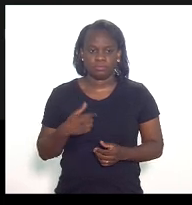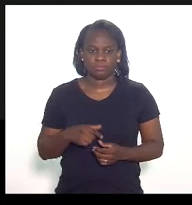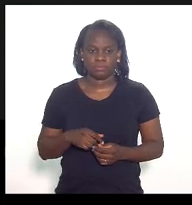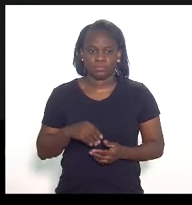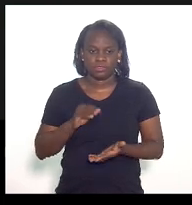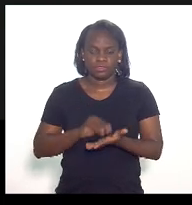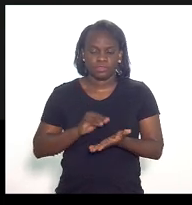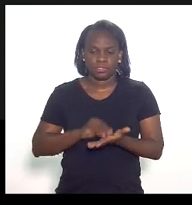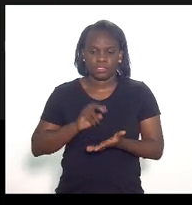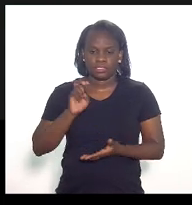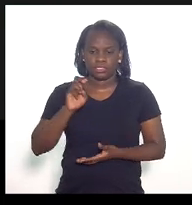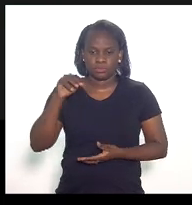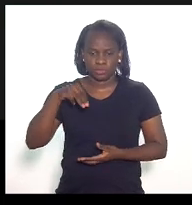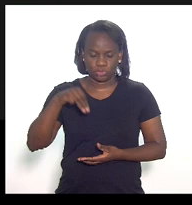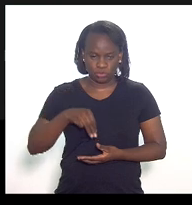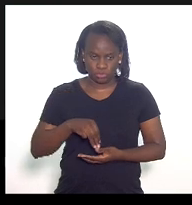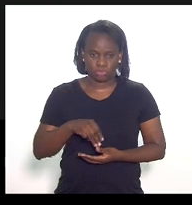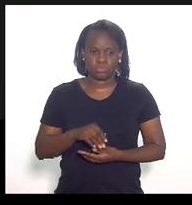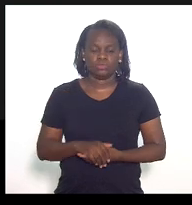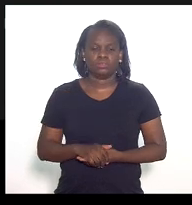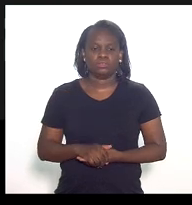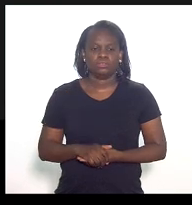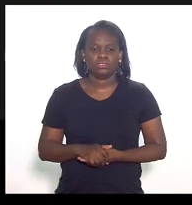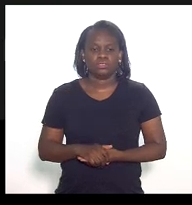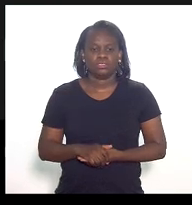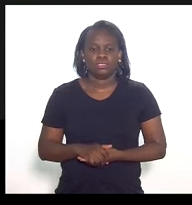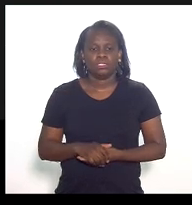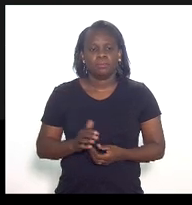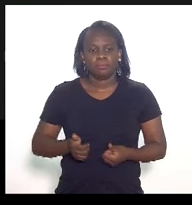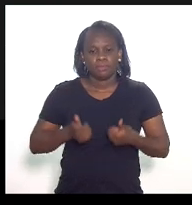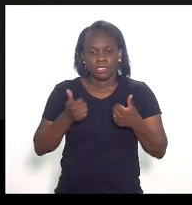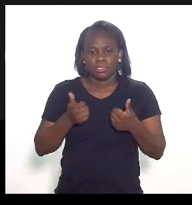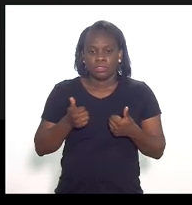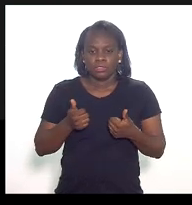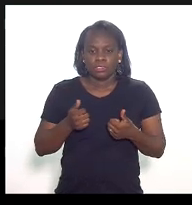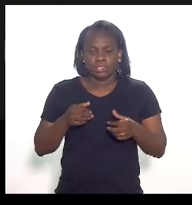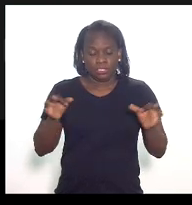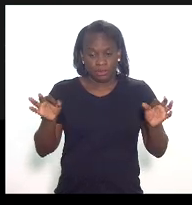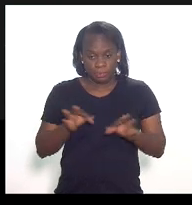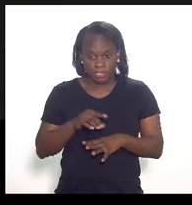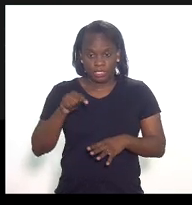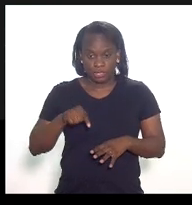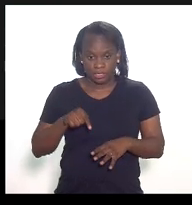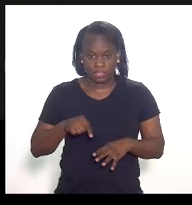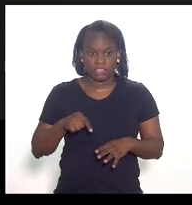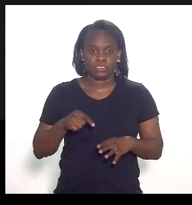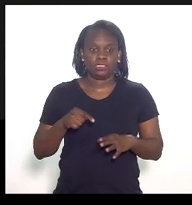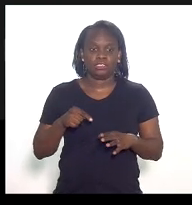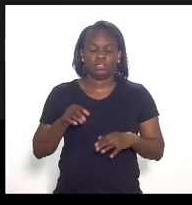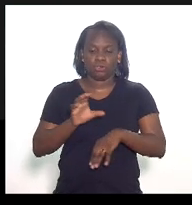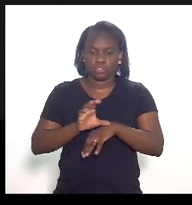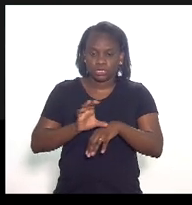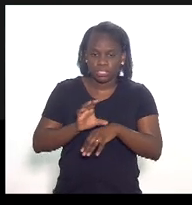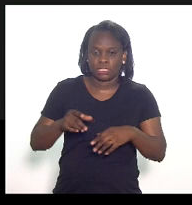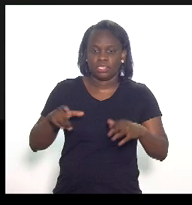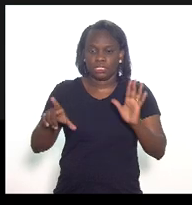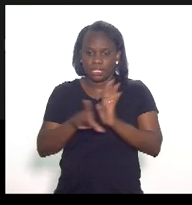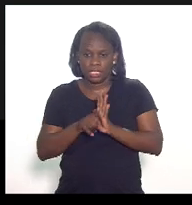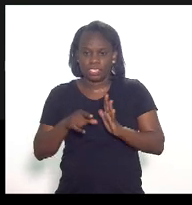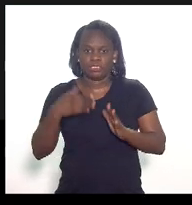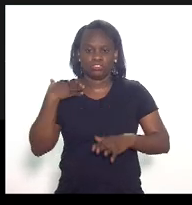Faltam 5 minutos. Eu vou. É melhor encerrar aqui no Constitucionalidade, Legalidade e Juridicidade.